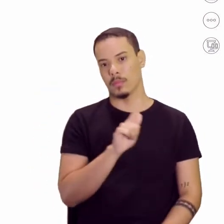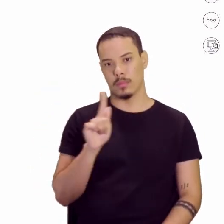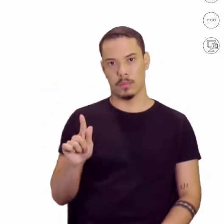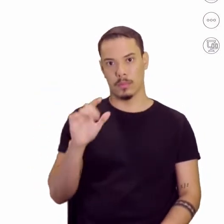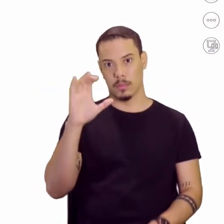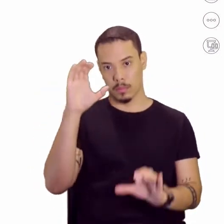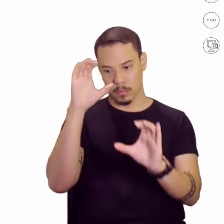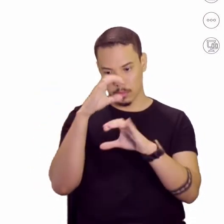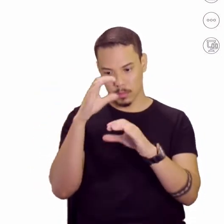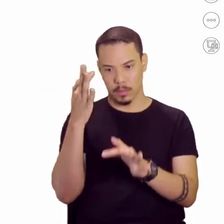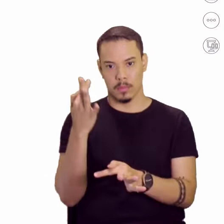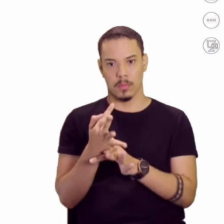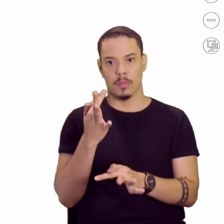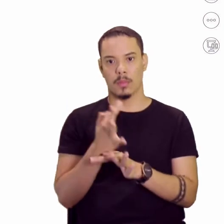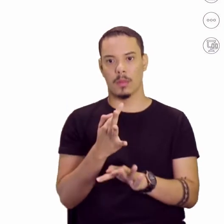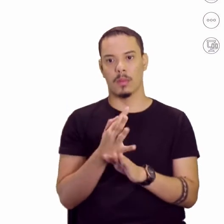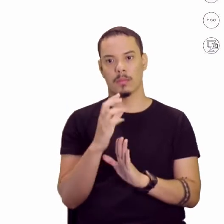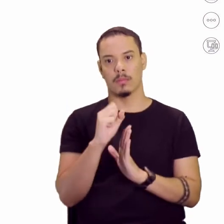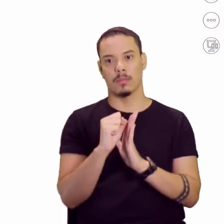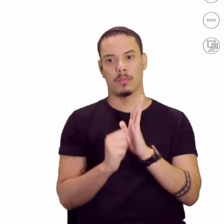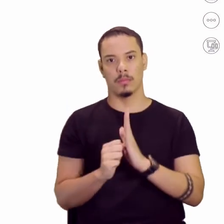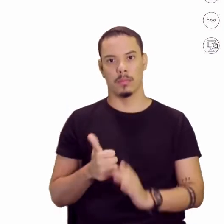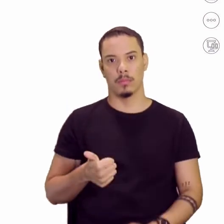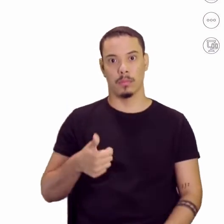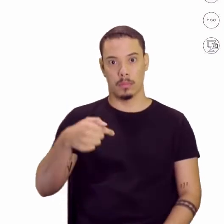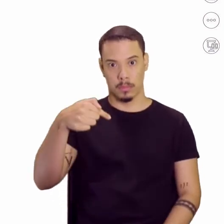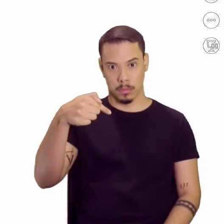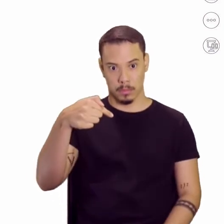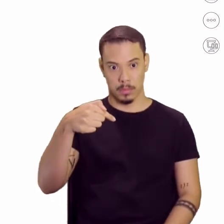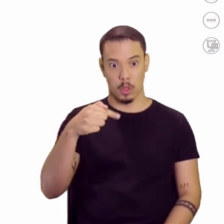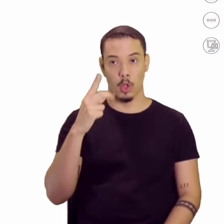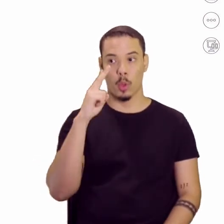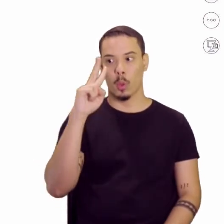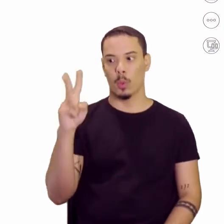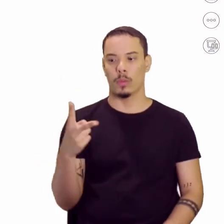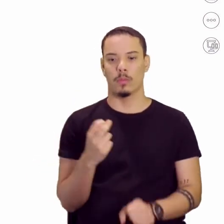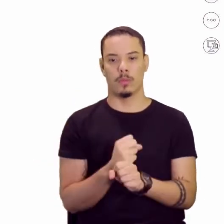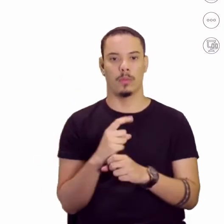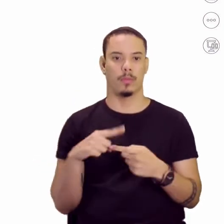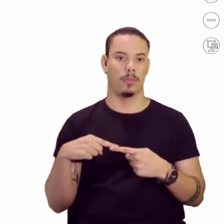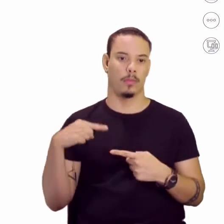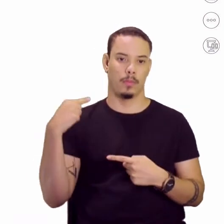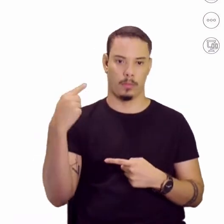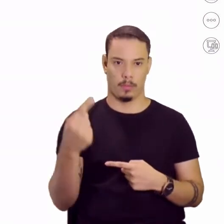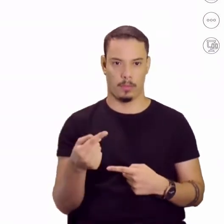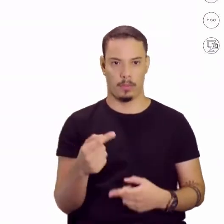Galileu Galilei, no século XVII, quando serão quase 2000 anos depois, né?